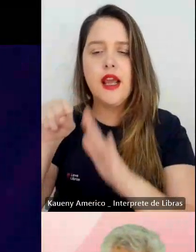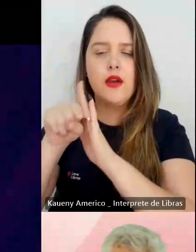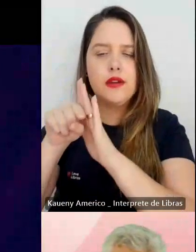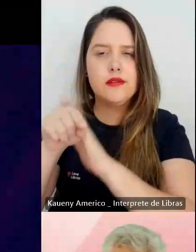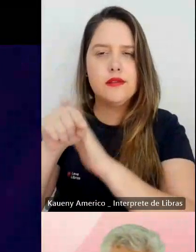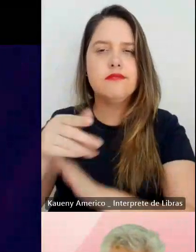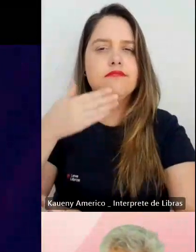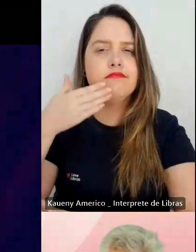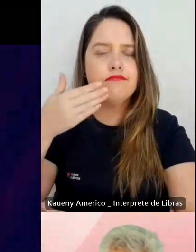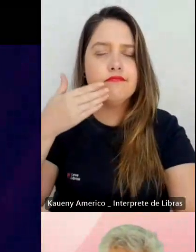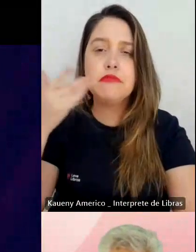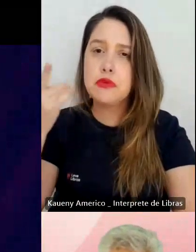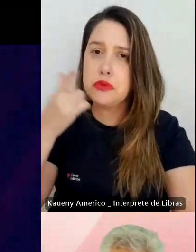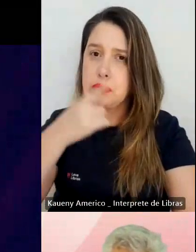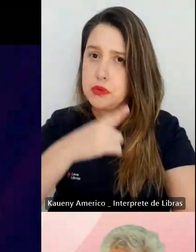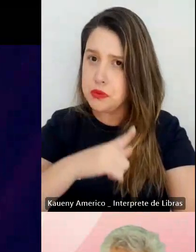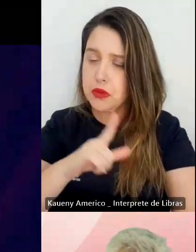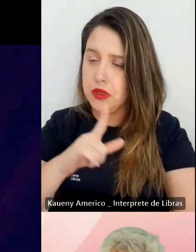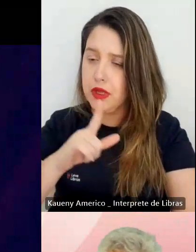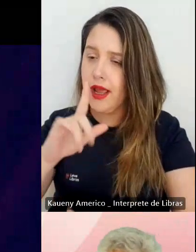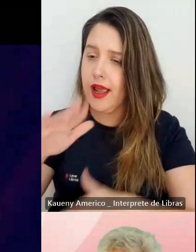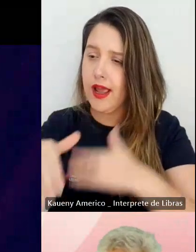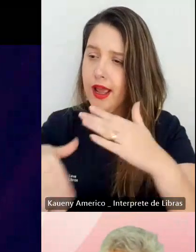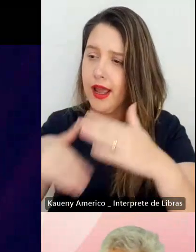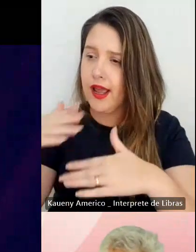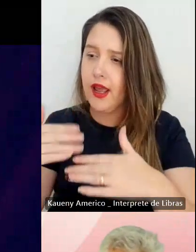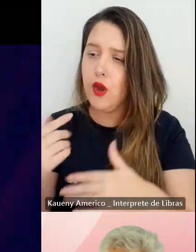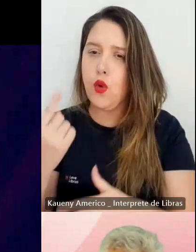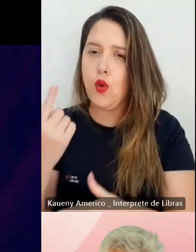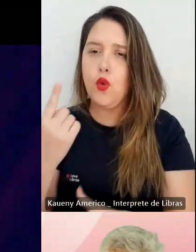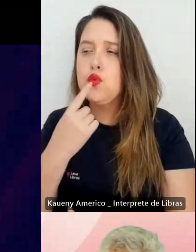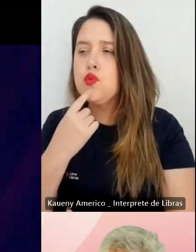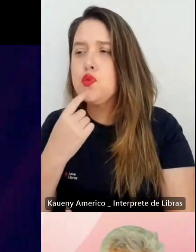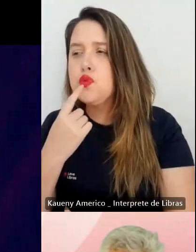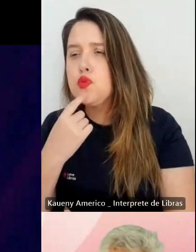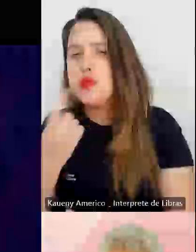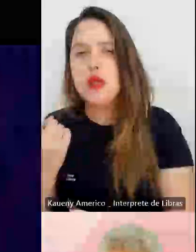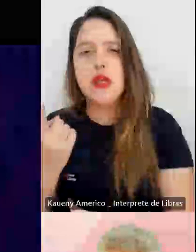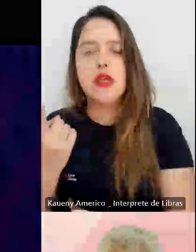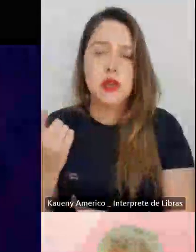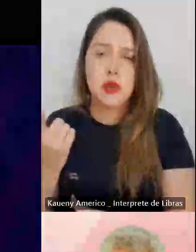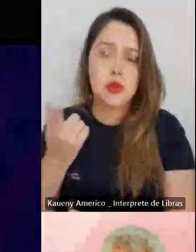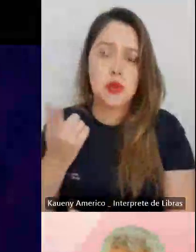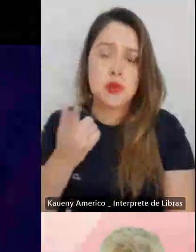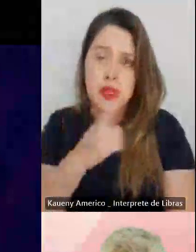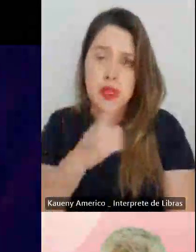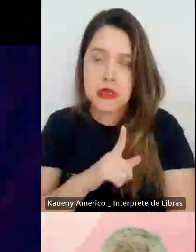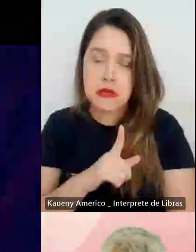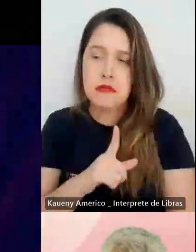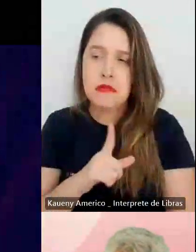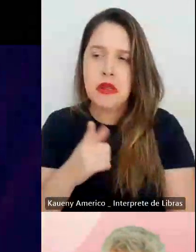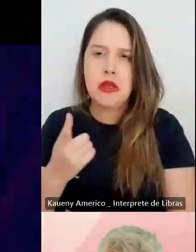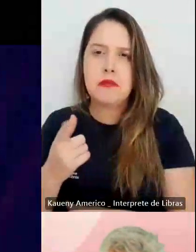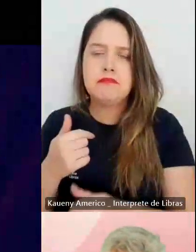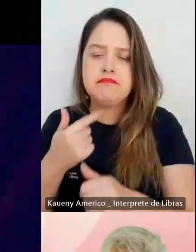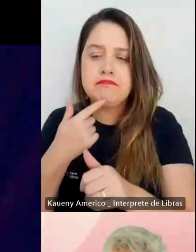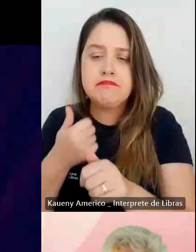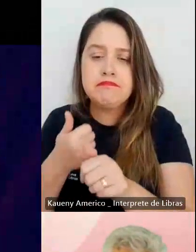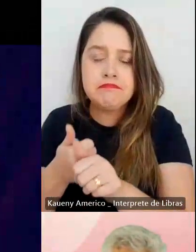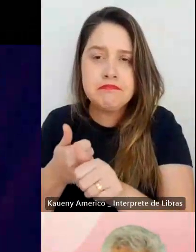realizado, através de uma gota de sangue ou da saliva, você consegue a descoberta, a